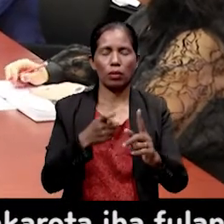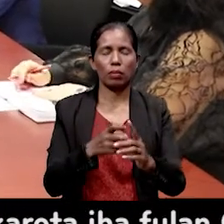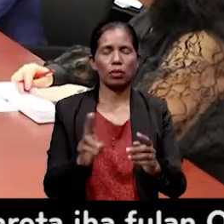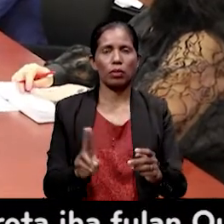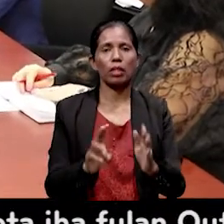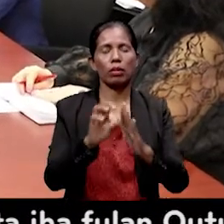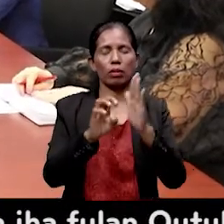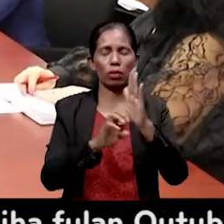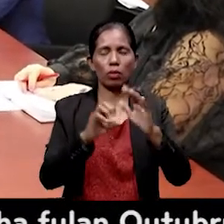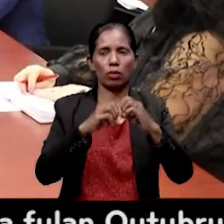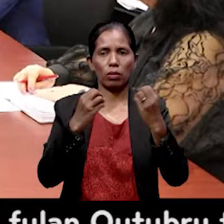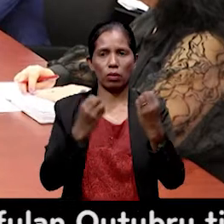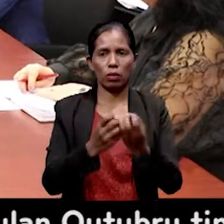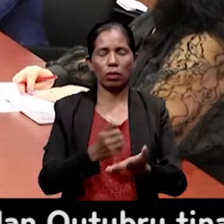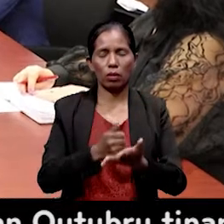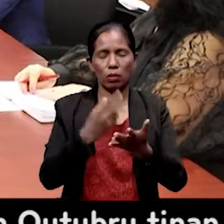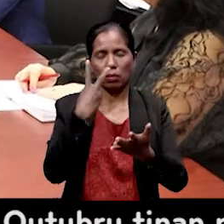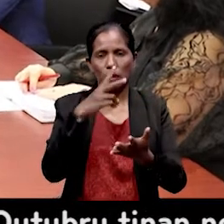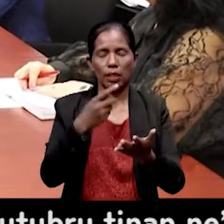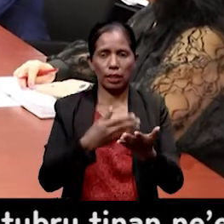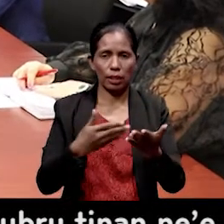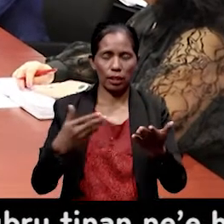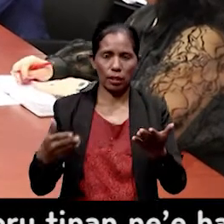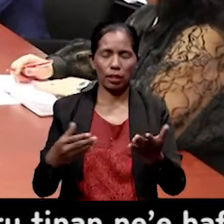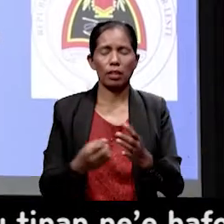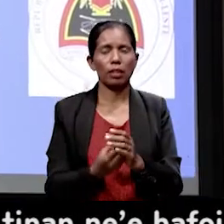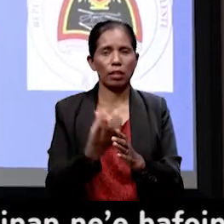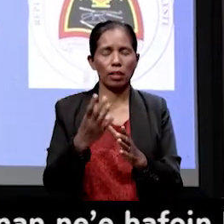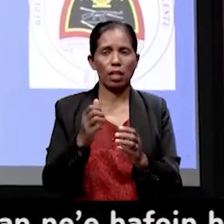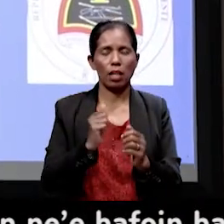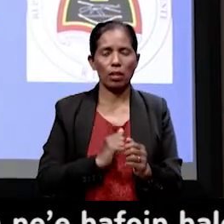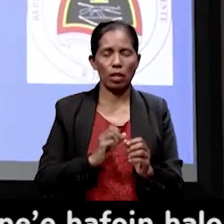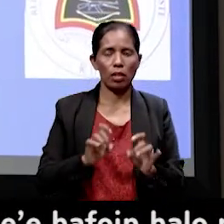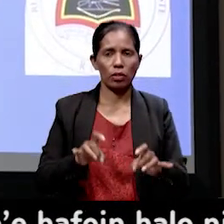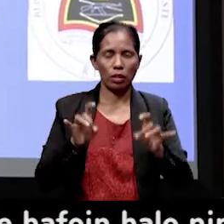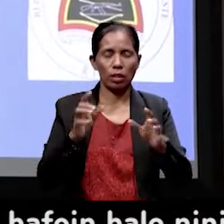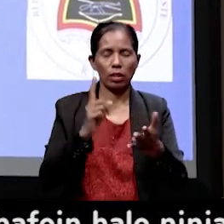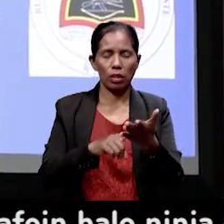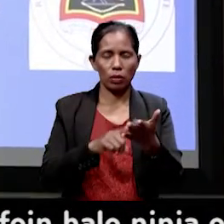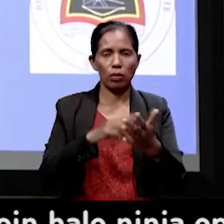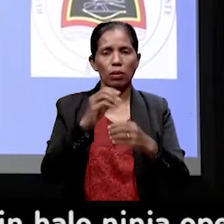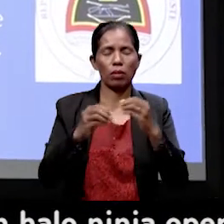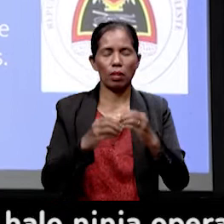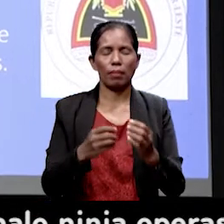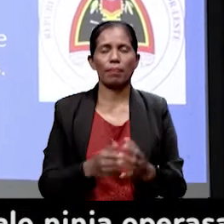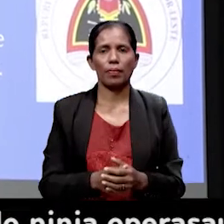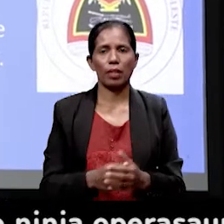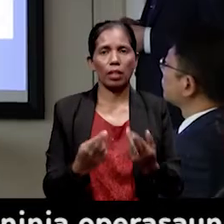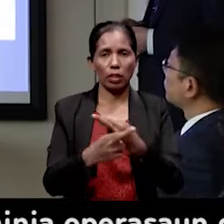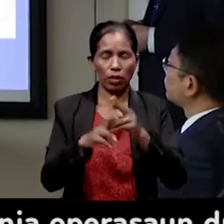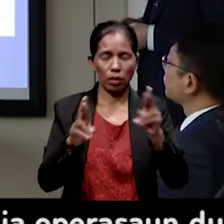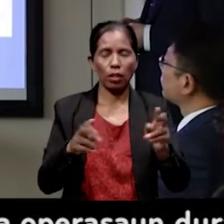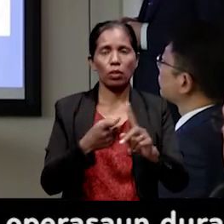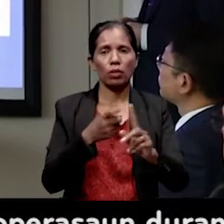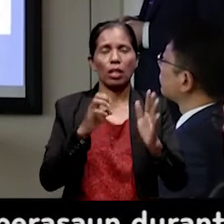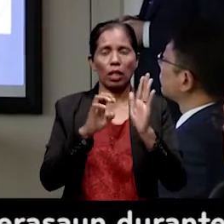Executivo Organização Tratado Proibição Teste Nuclear e a Áustria, hori discute com o novo tratado ne. Resultado desse encontro, né,